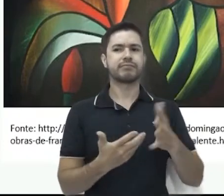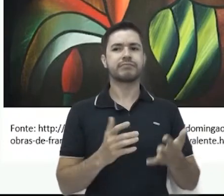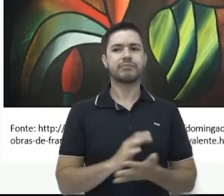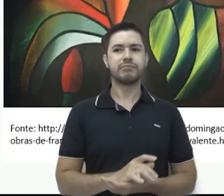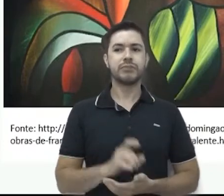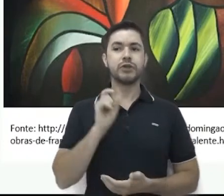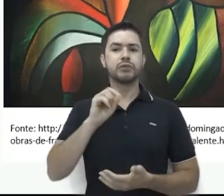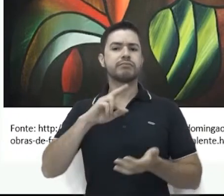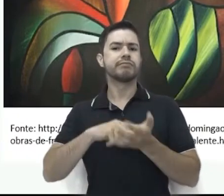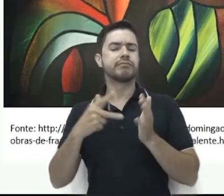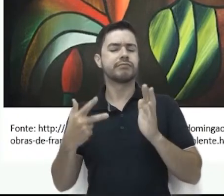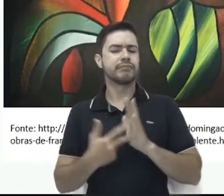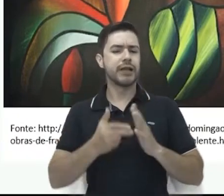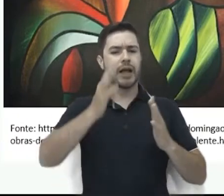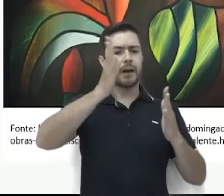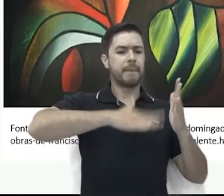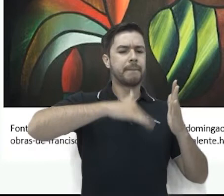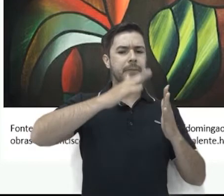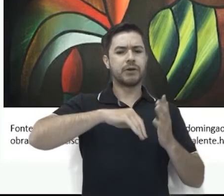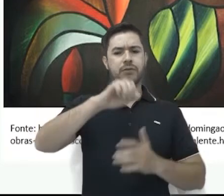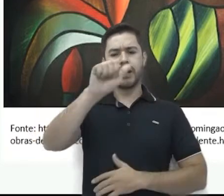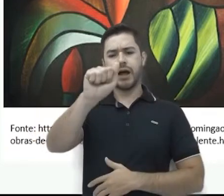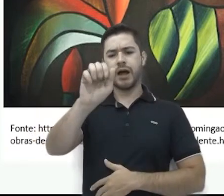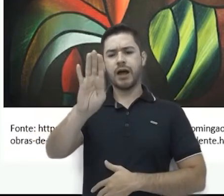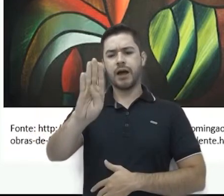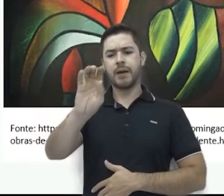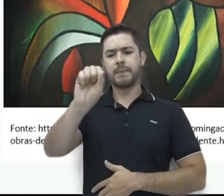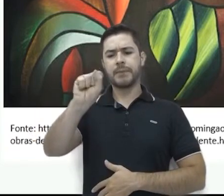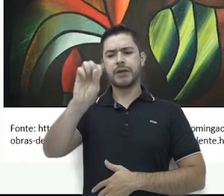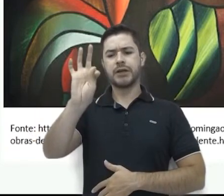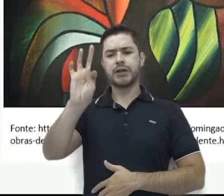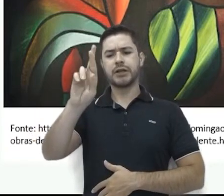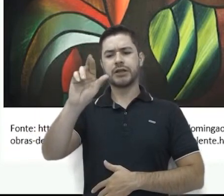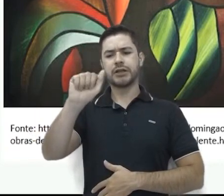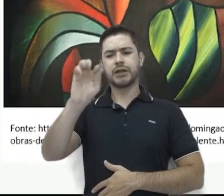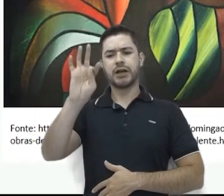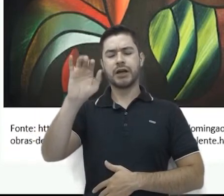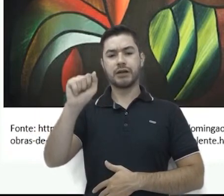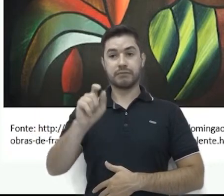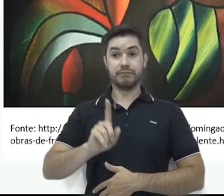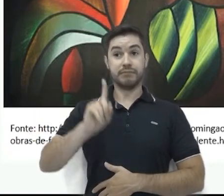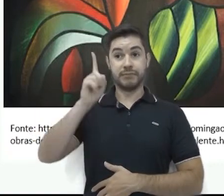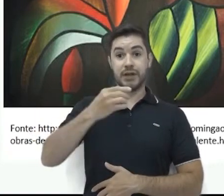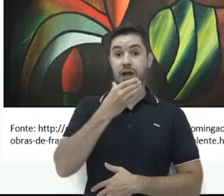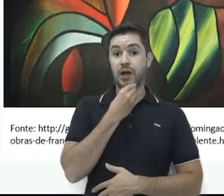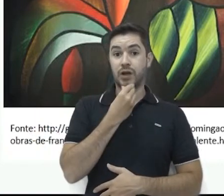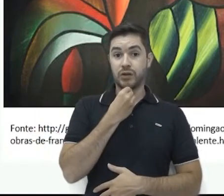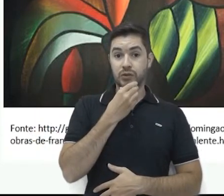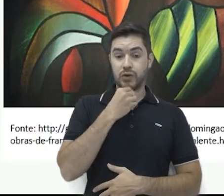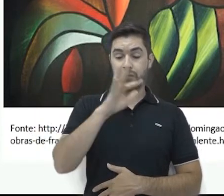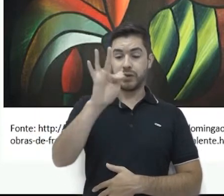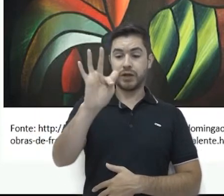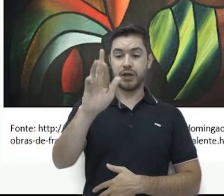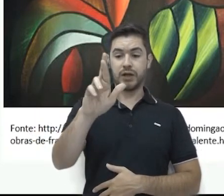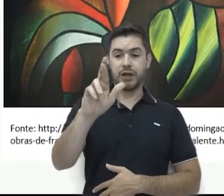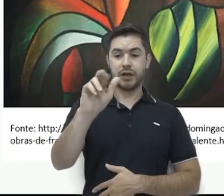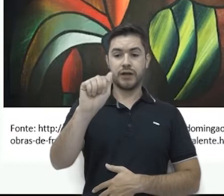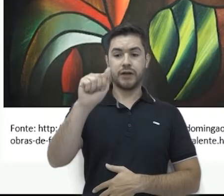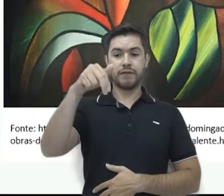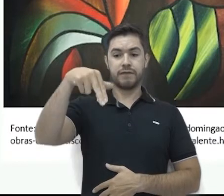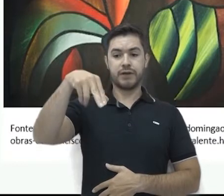uma pintura abstrata? Uma pintura abstrata, nesse quadro aí do Francisco Brenan, outro artista